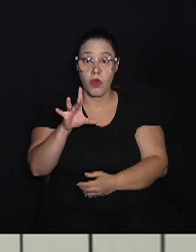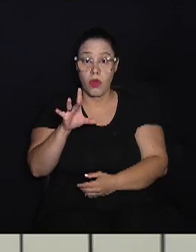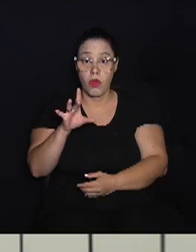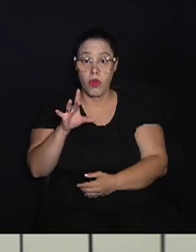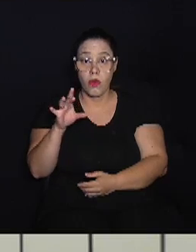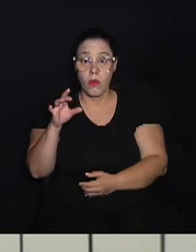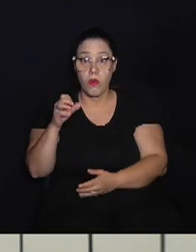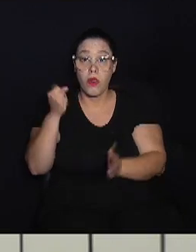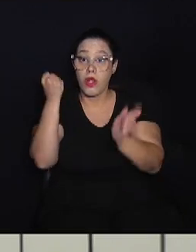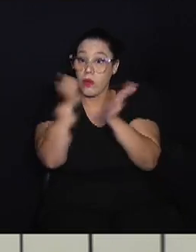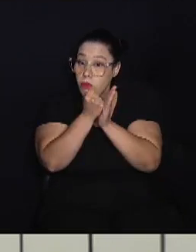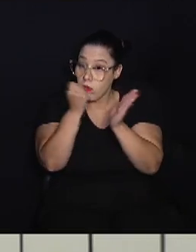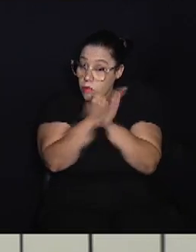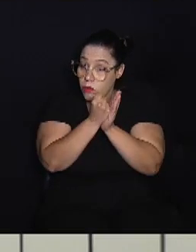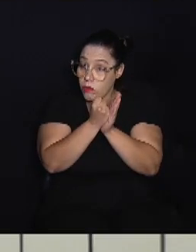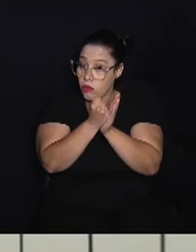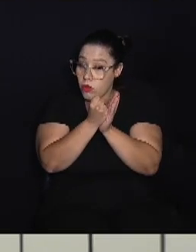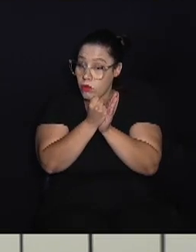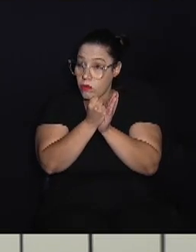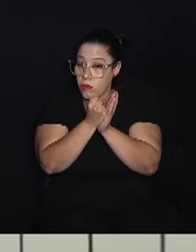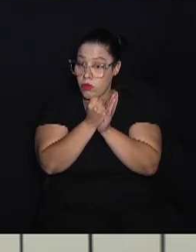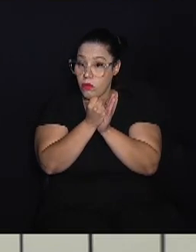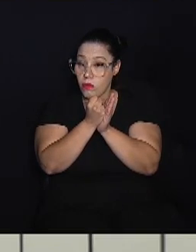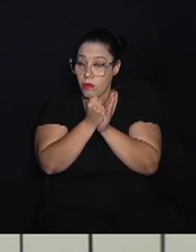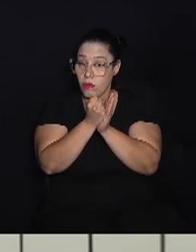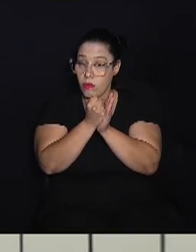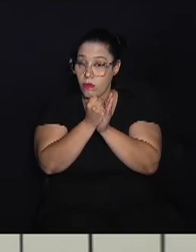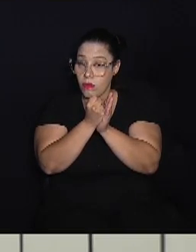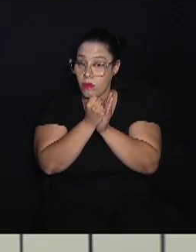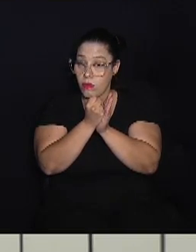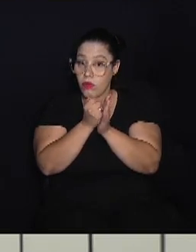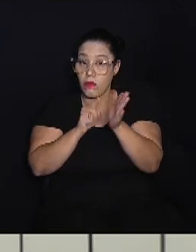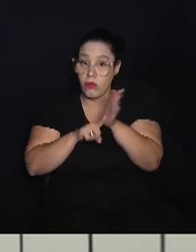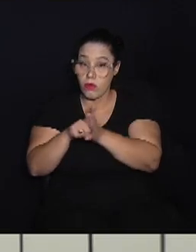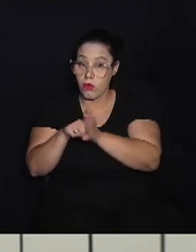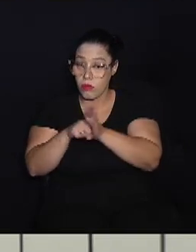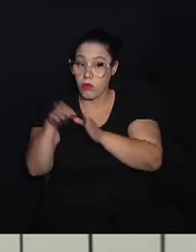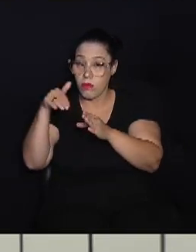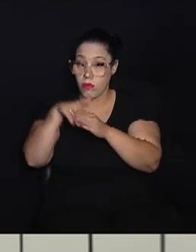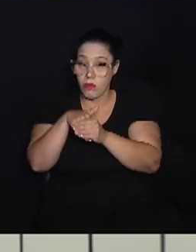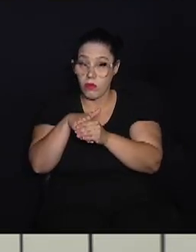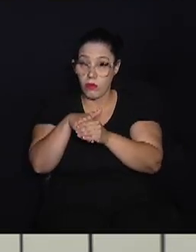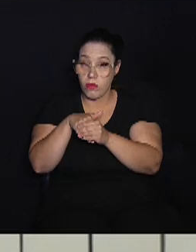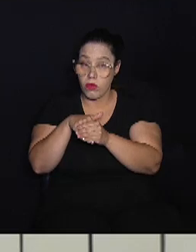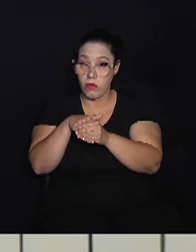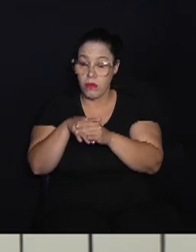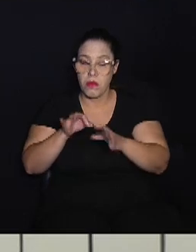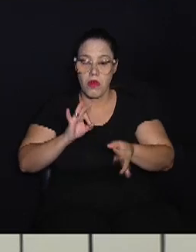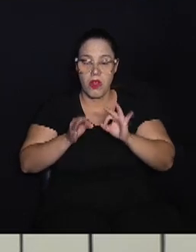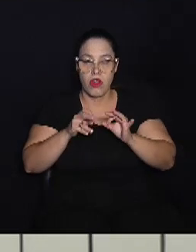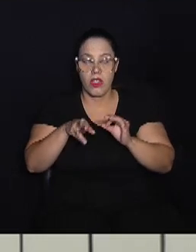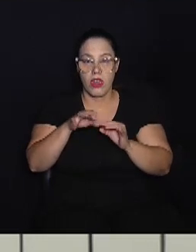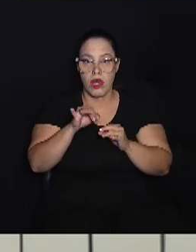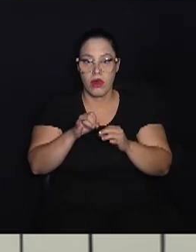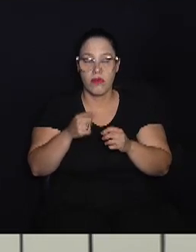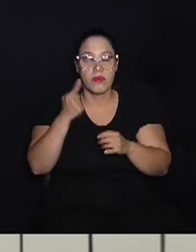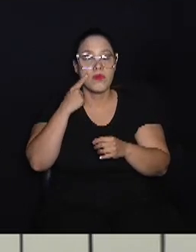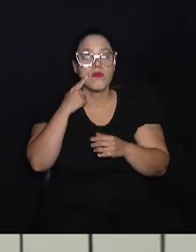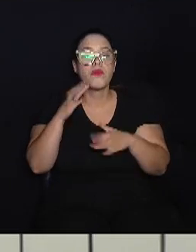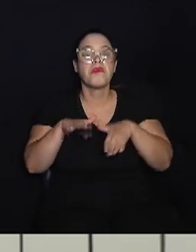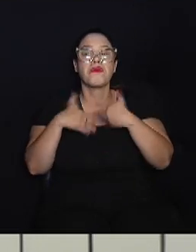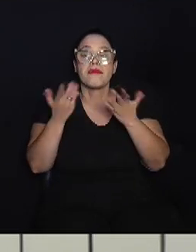se registradas através de um sistema de registro de pesquisas eleitorais da Justiça Eleitoral. Confira como